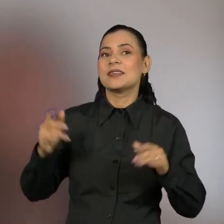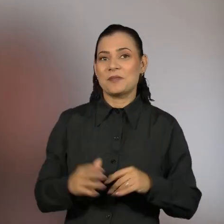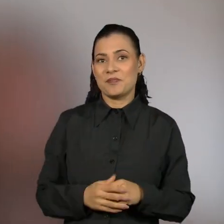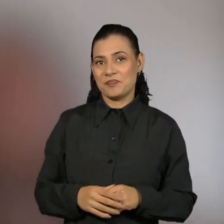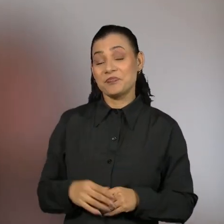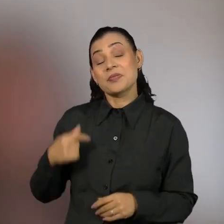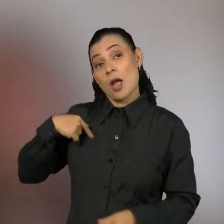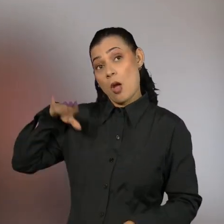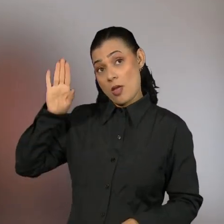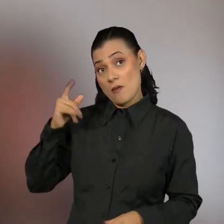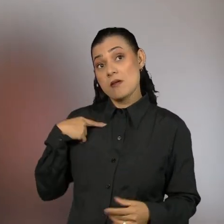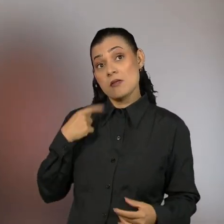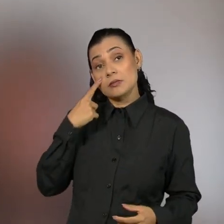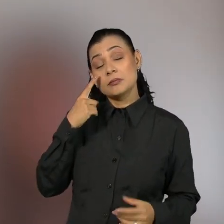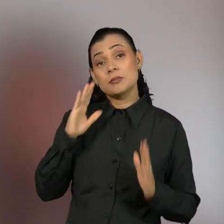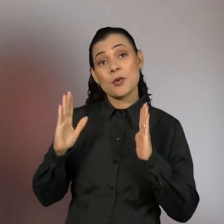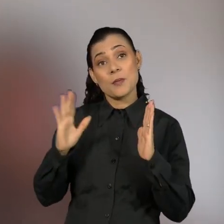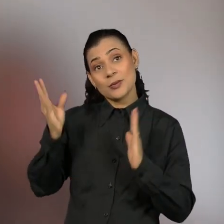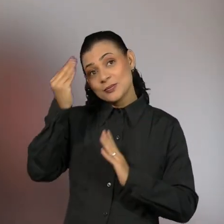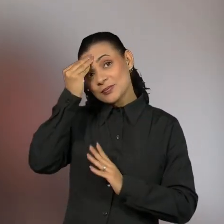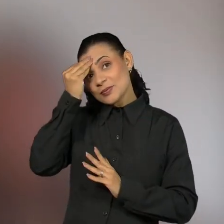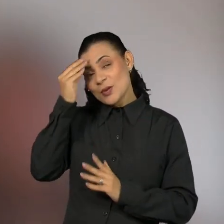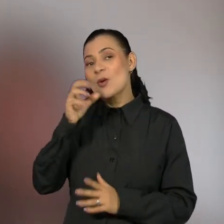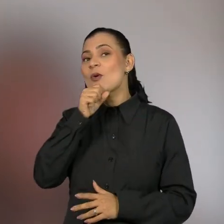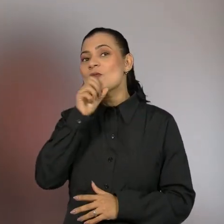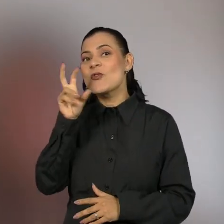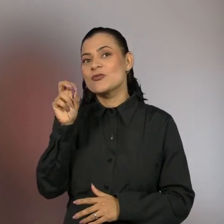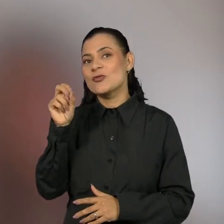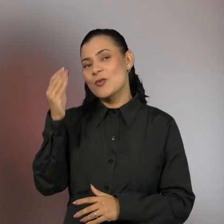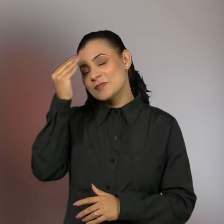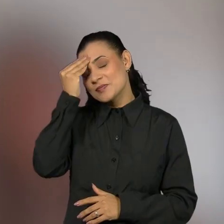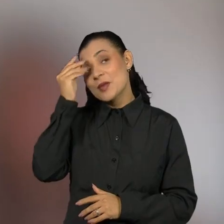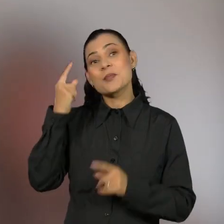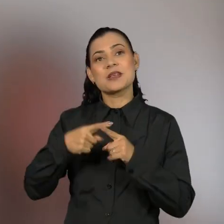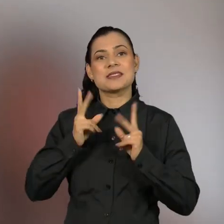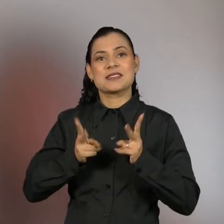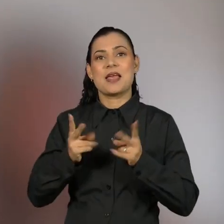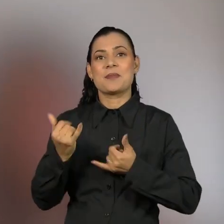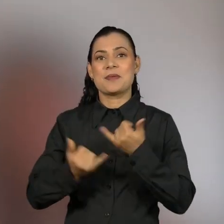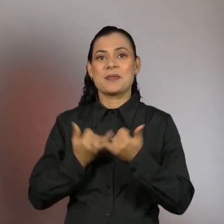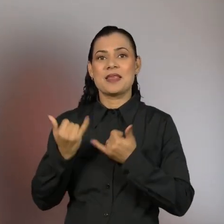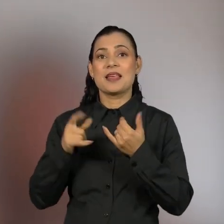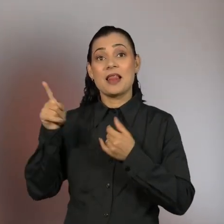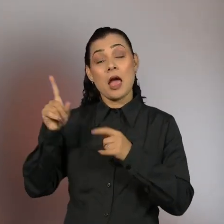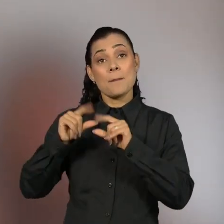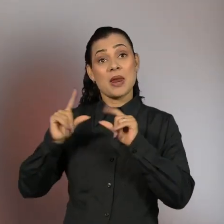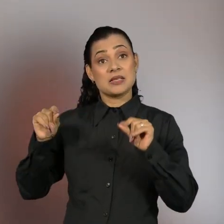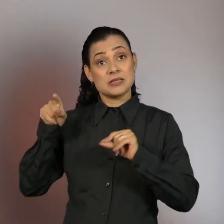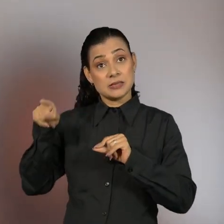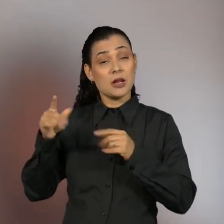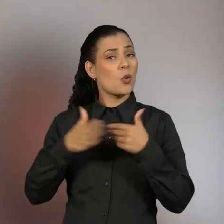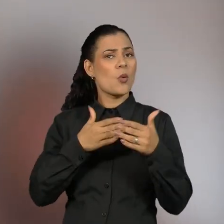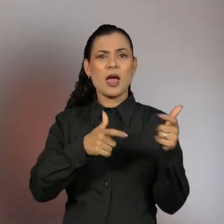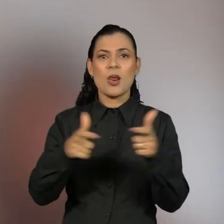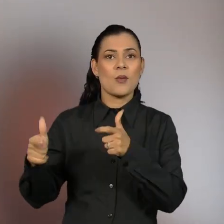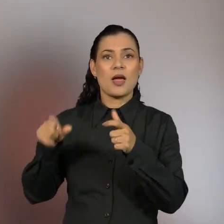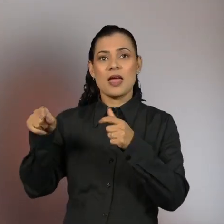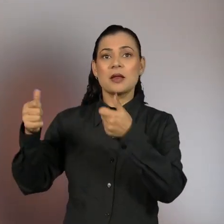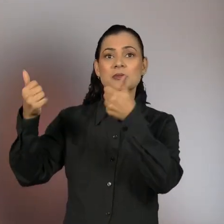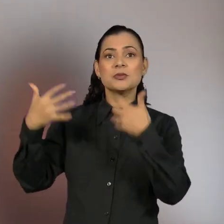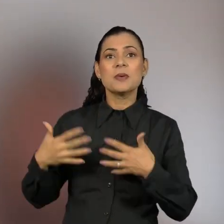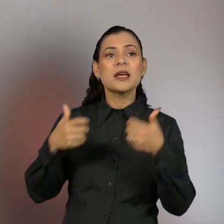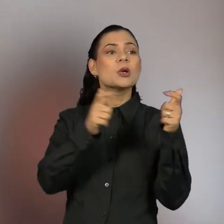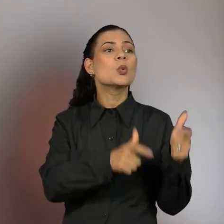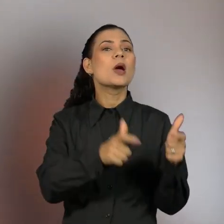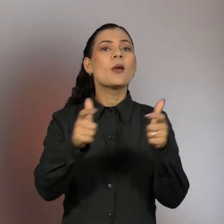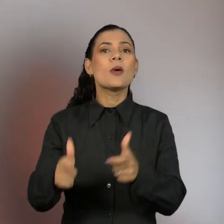falar. O momento que eu lembro com o vovô é que sempre que a gente tá em Brasília, ou tipo em qualquer lugar, ele fica me explicando os